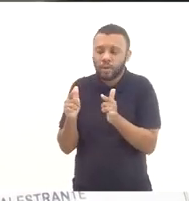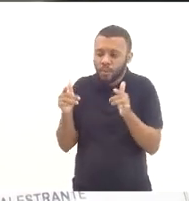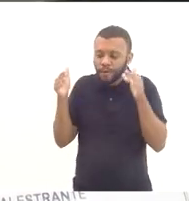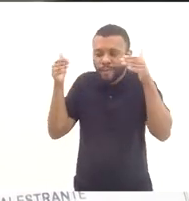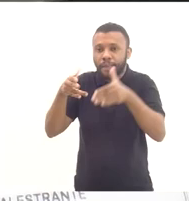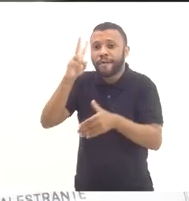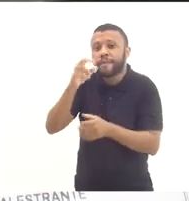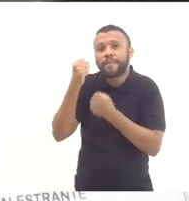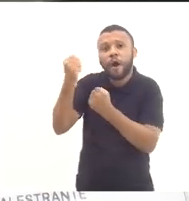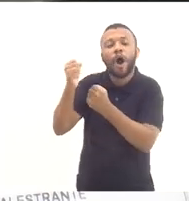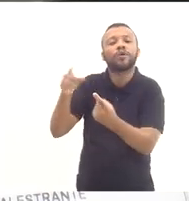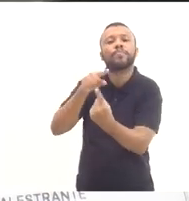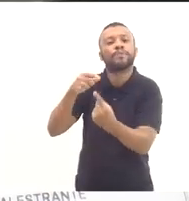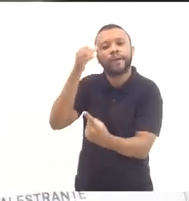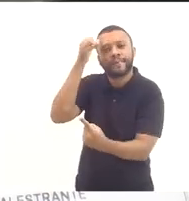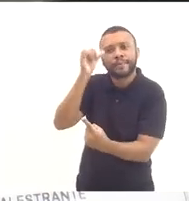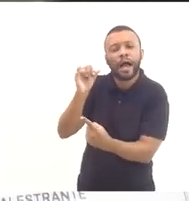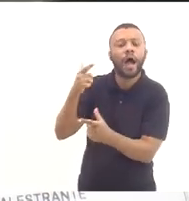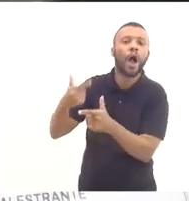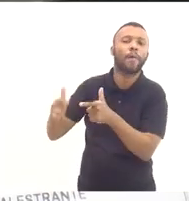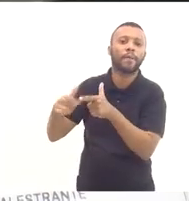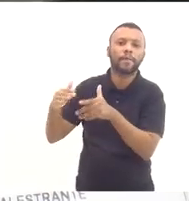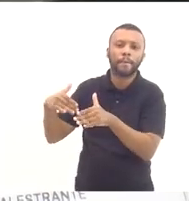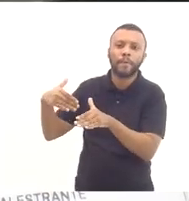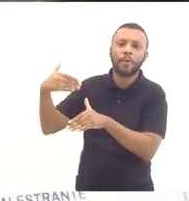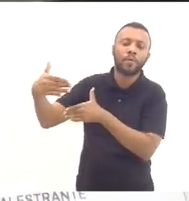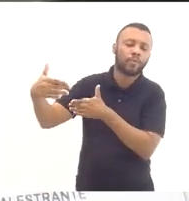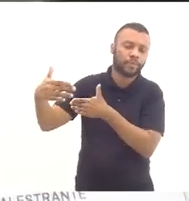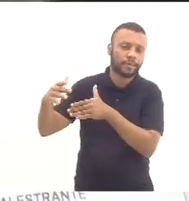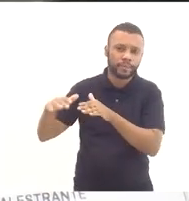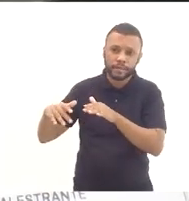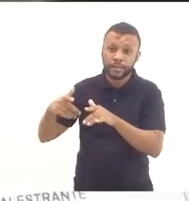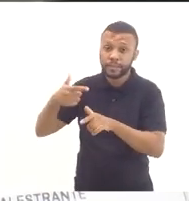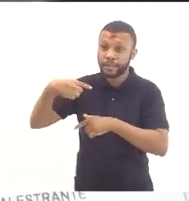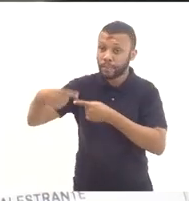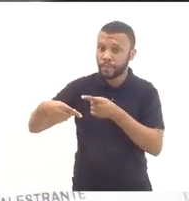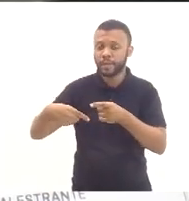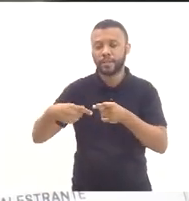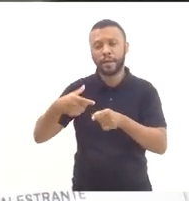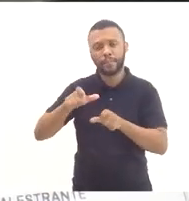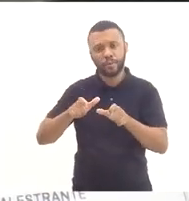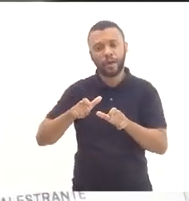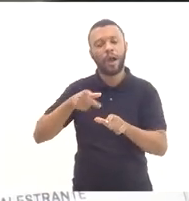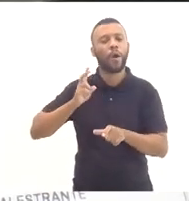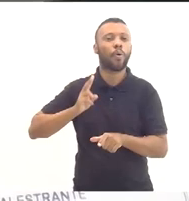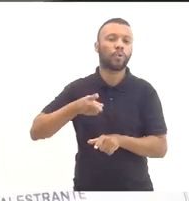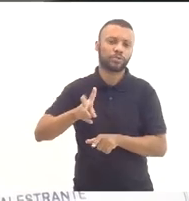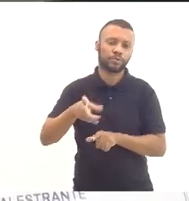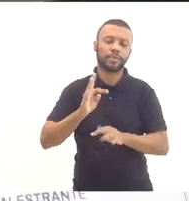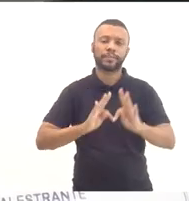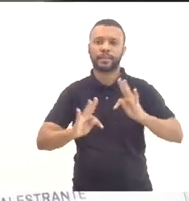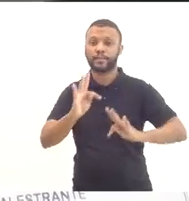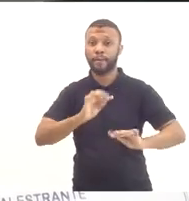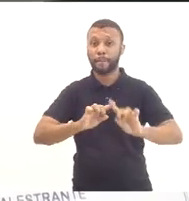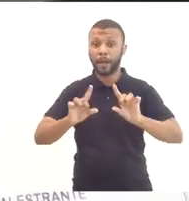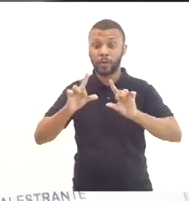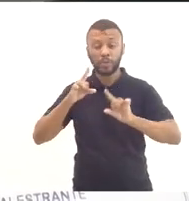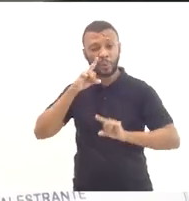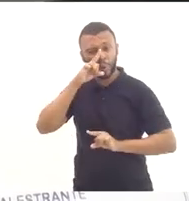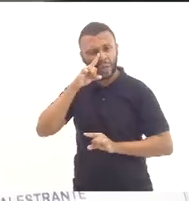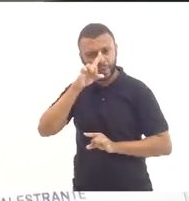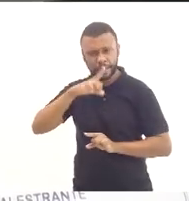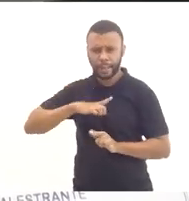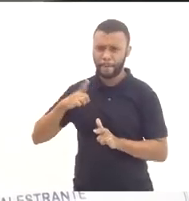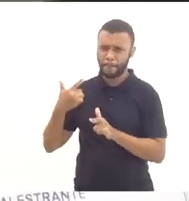para evitar sequela do terceiro ano de vida para lá pessoa continua fazendo um tratamento mas o risco de ser ela ele praticamente deixa de